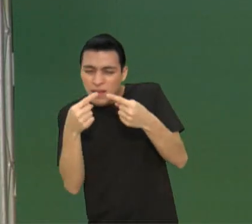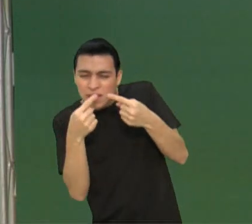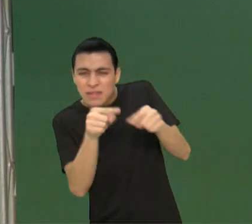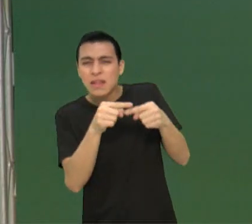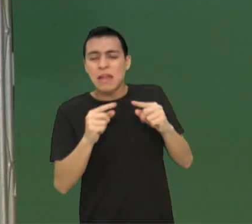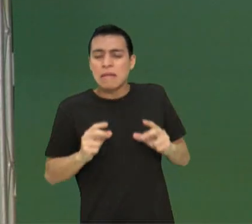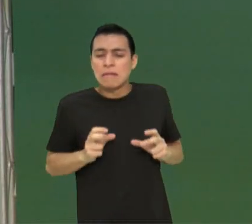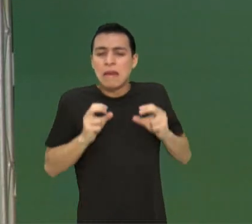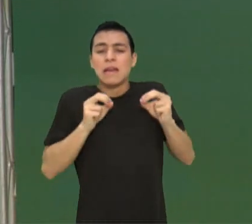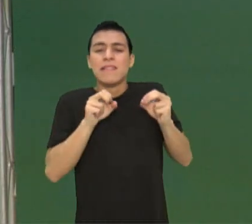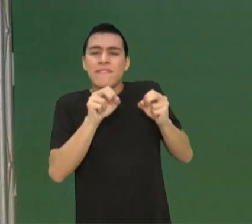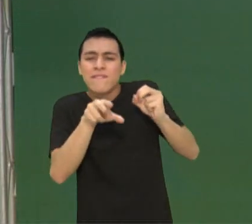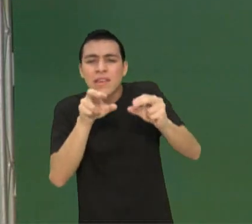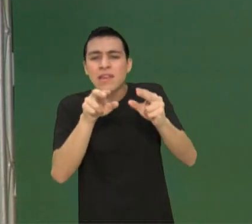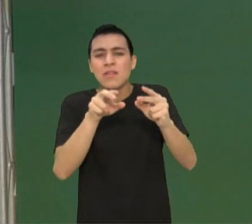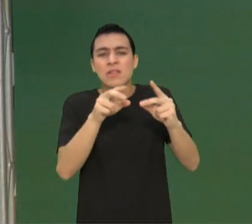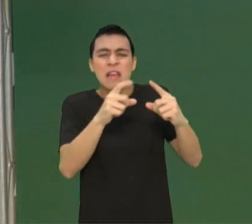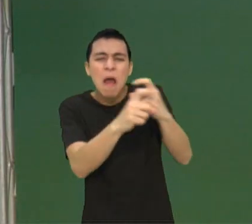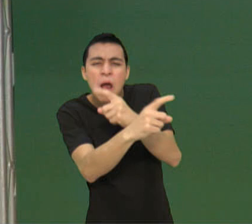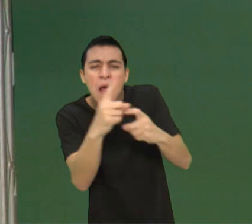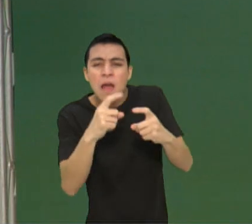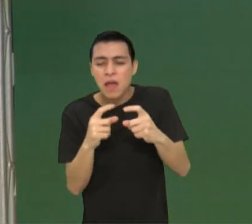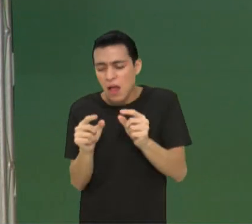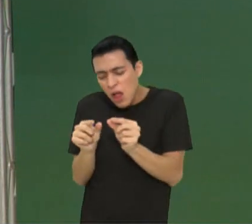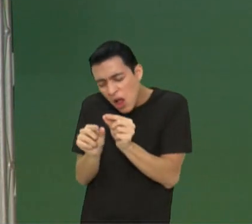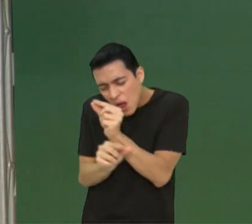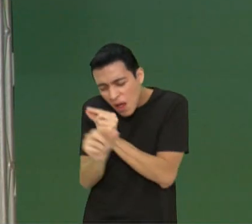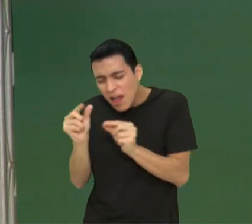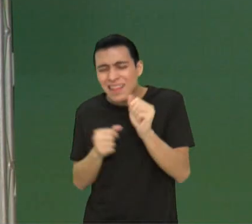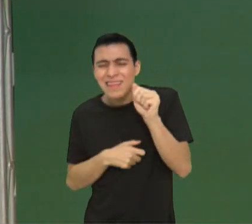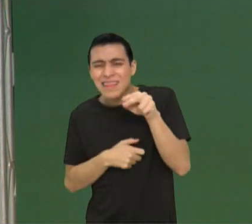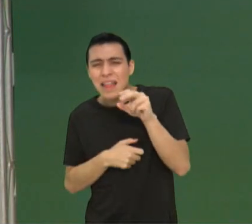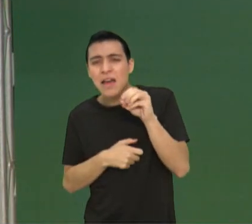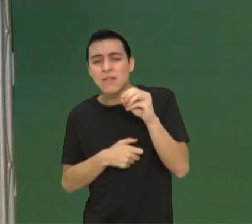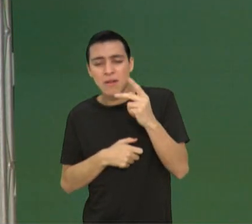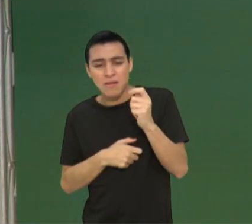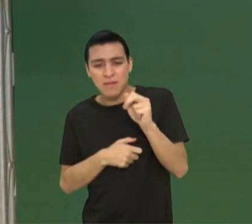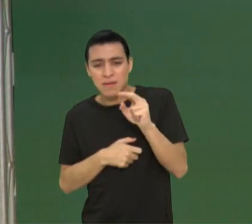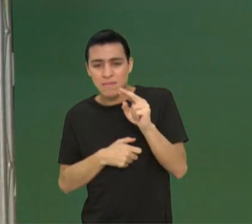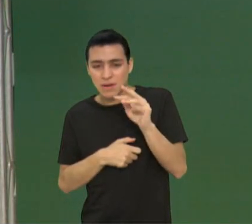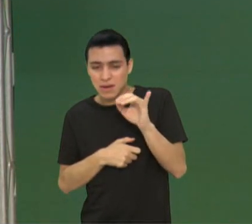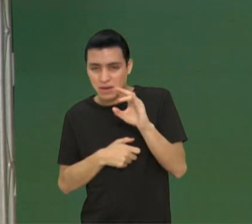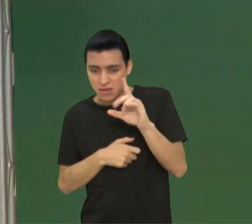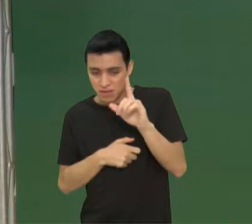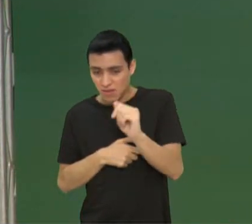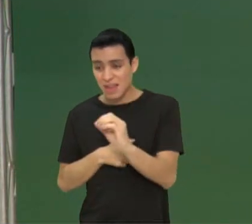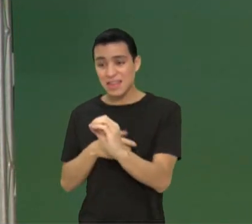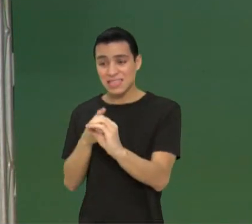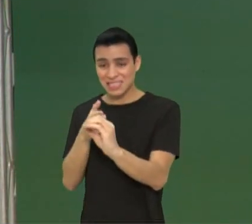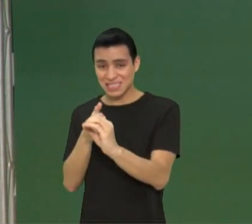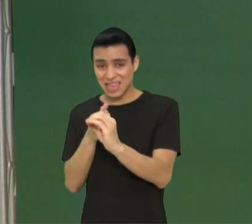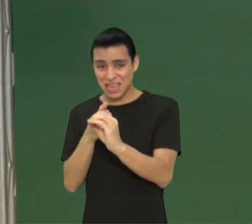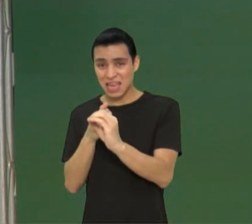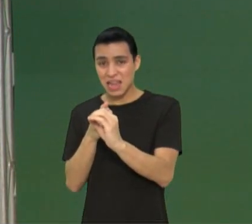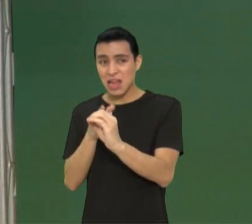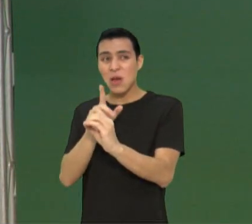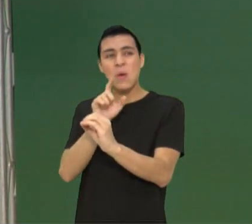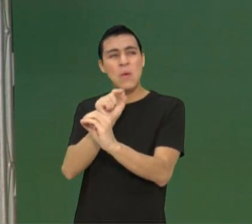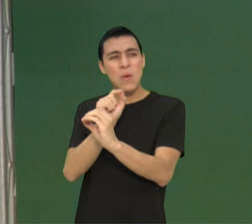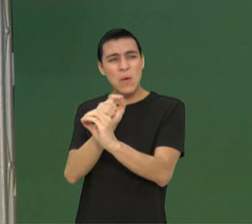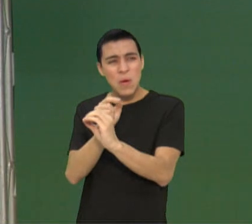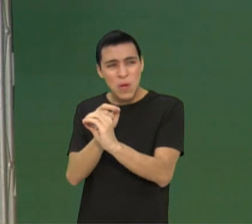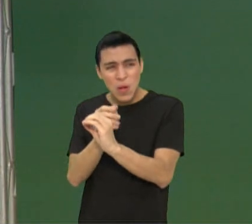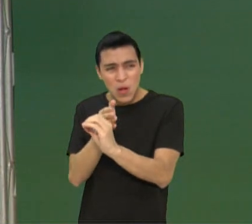e bactéria. Qual o tamanho de uma nanopartícula? O número 0, seguido de 9 casas